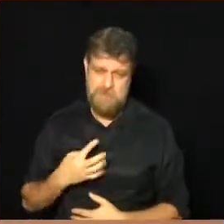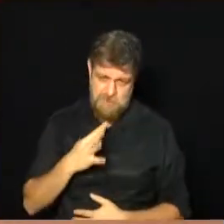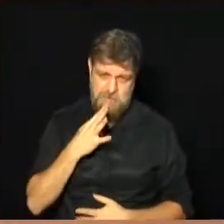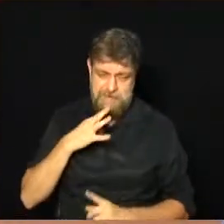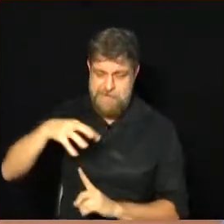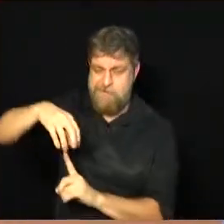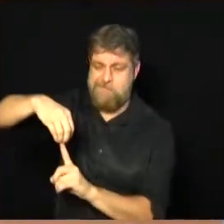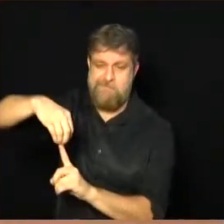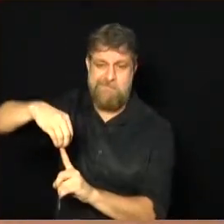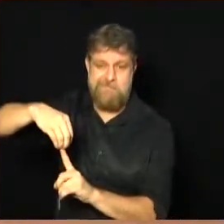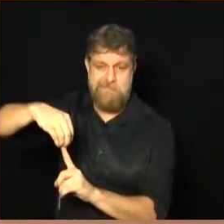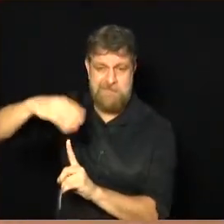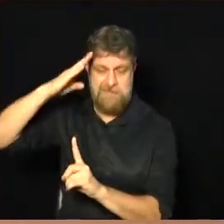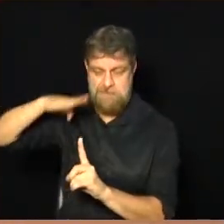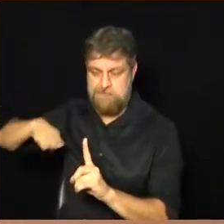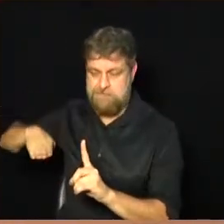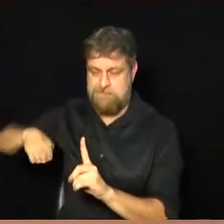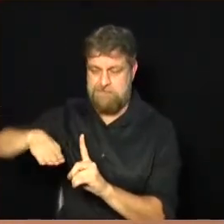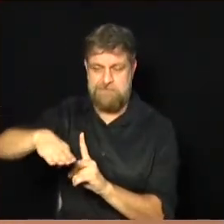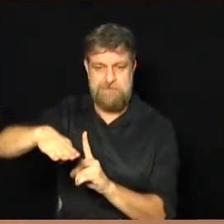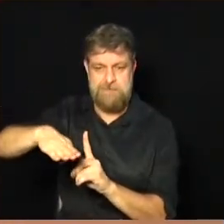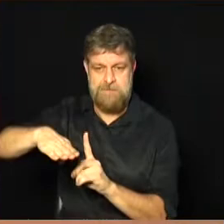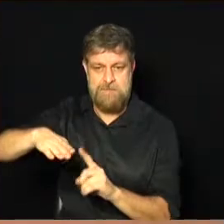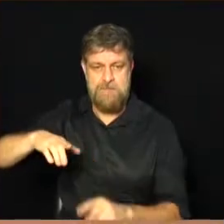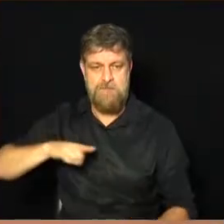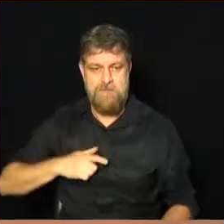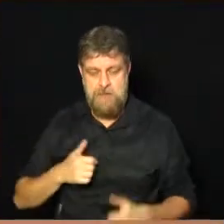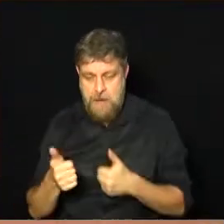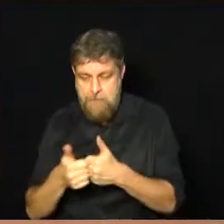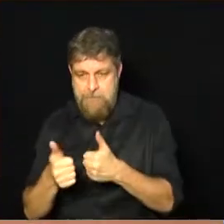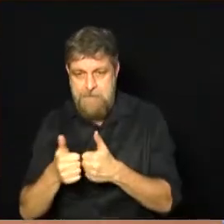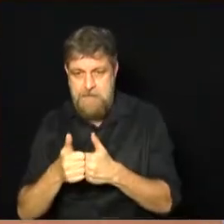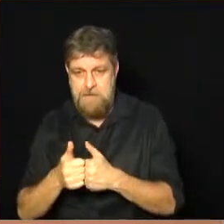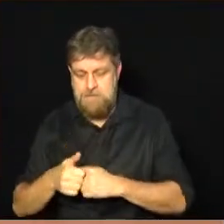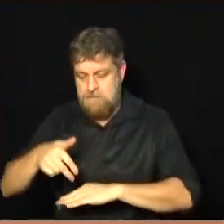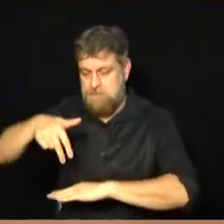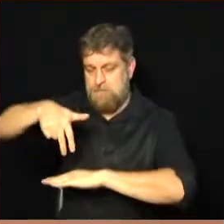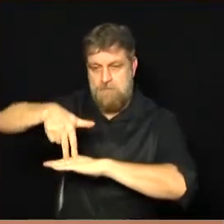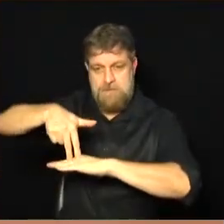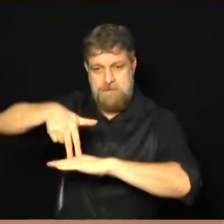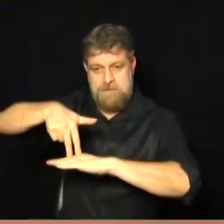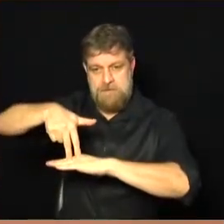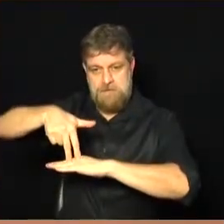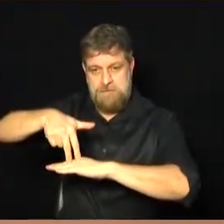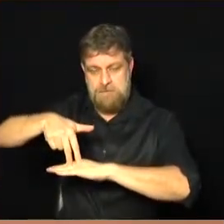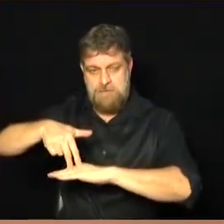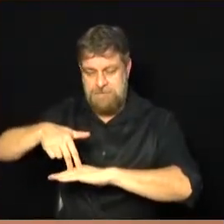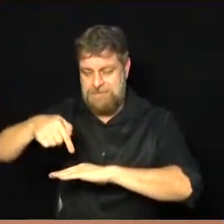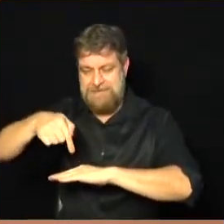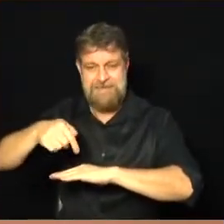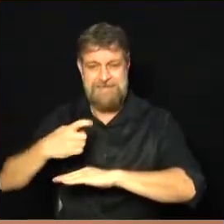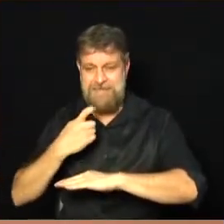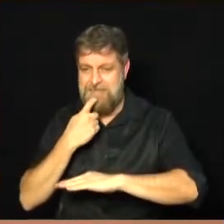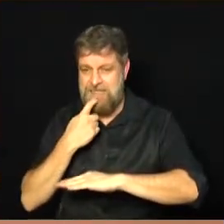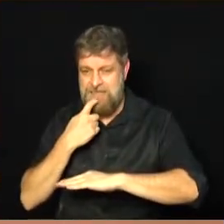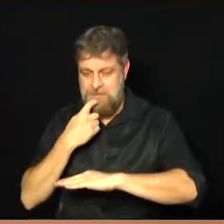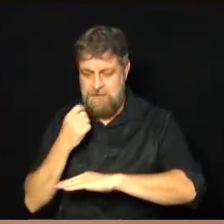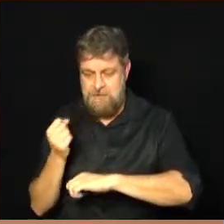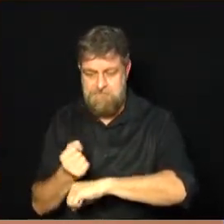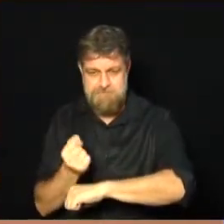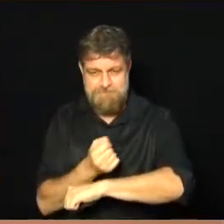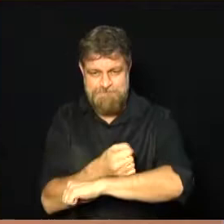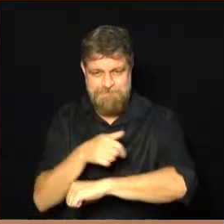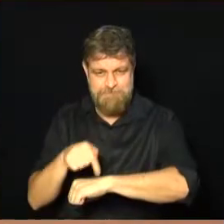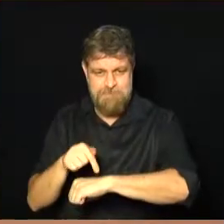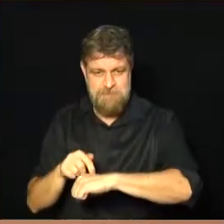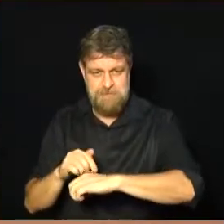como é que funciona, ele se aproxima da calçada, as calçadas aqui de Campinas, as principais linhas, até a